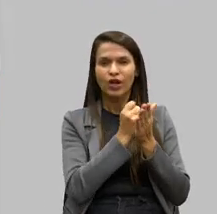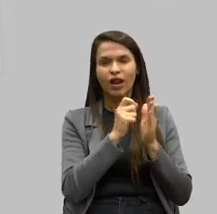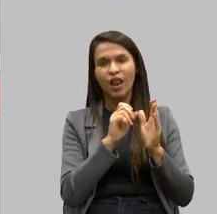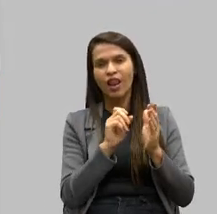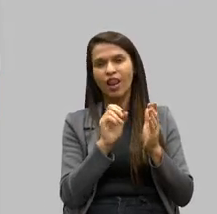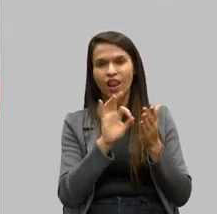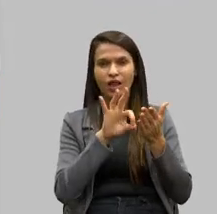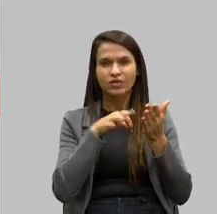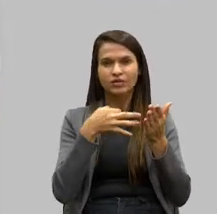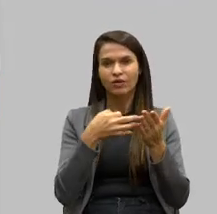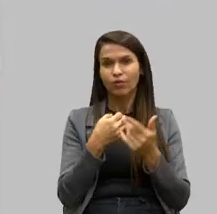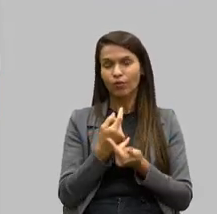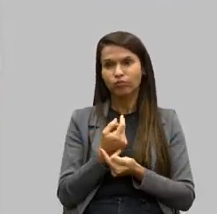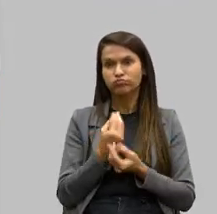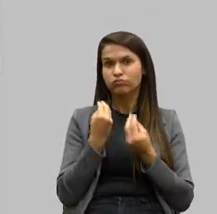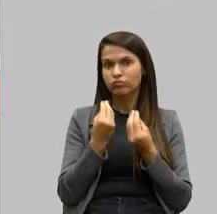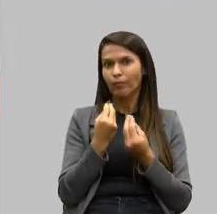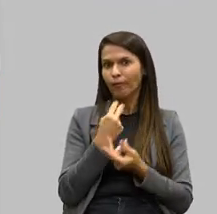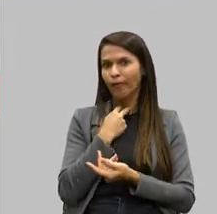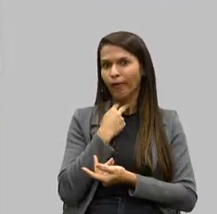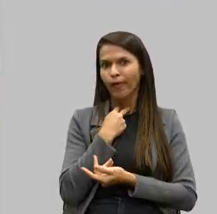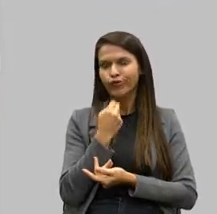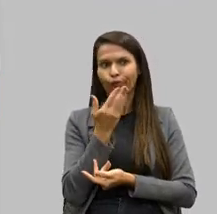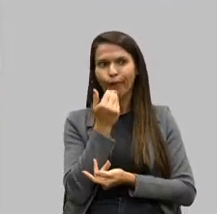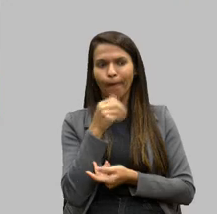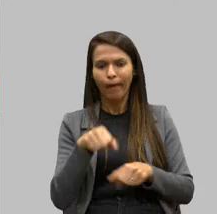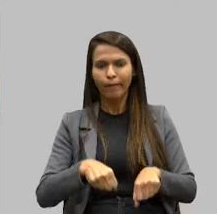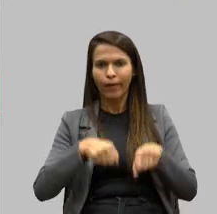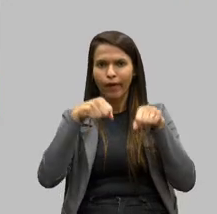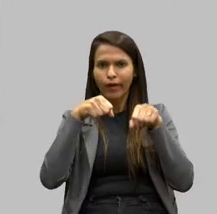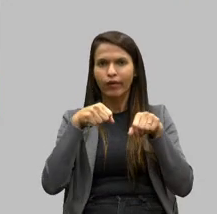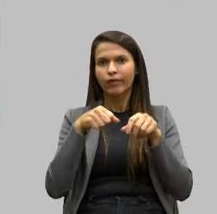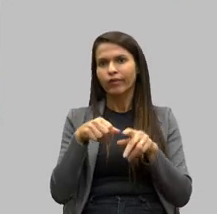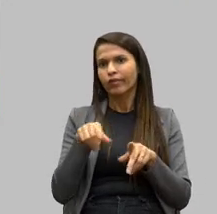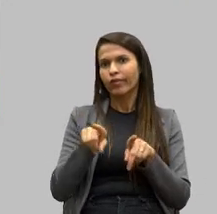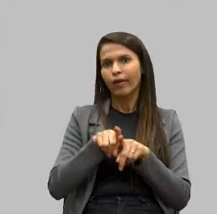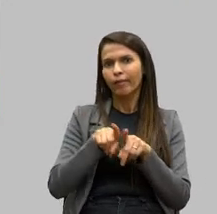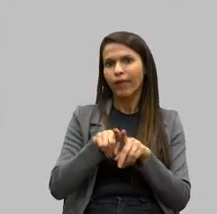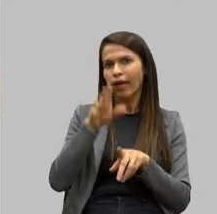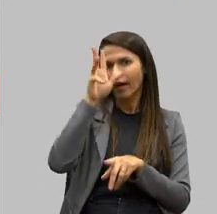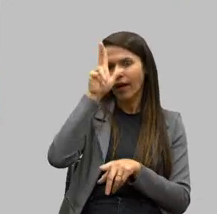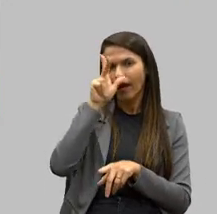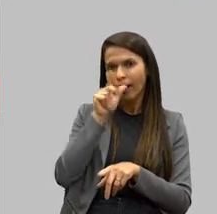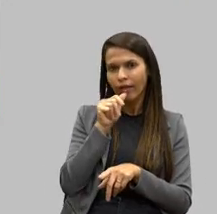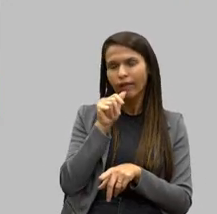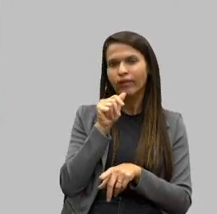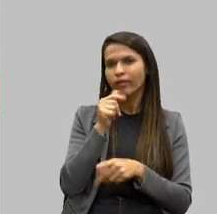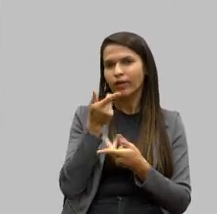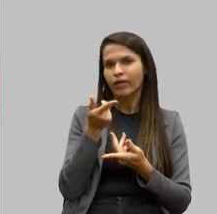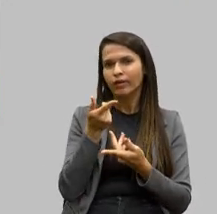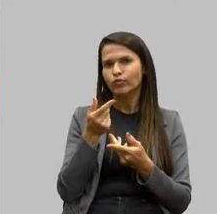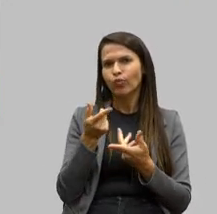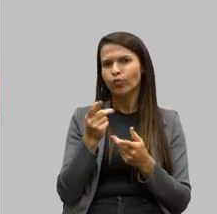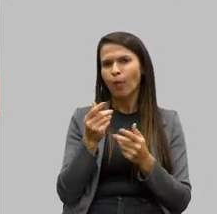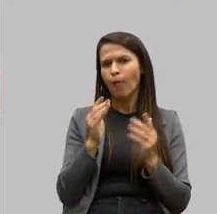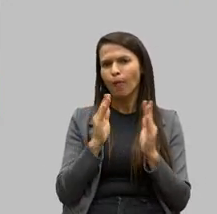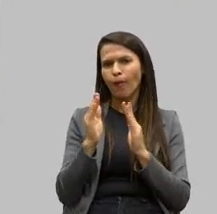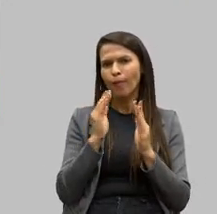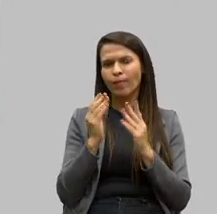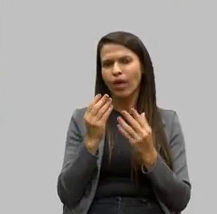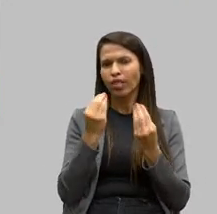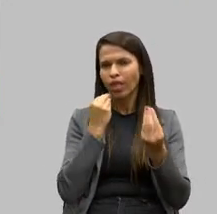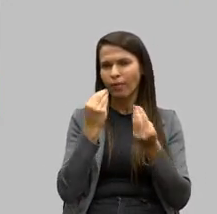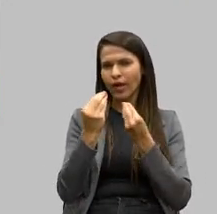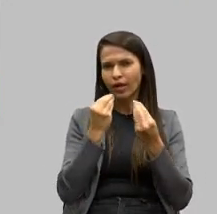não pode comer mandioca, não pode comer a galinha caipira na merenda. A gente precisa de regular